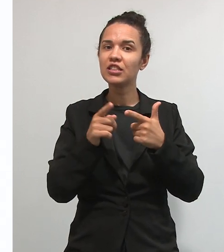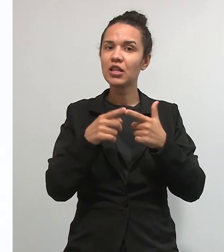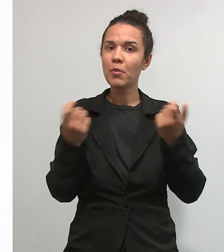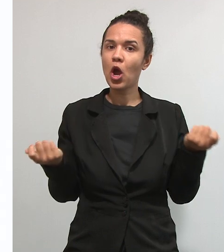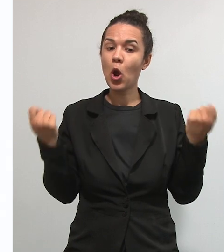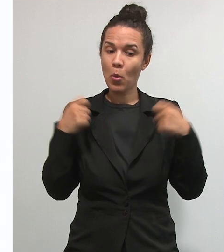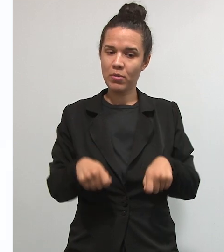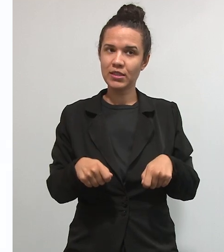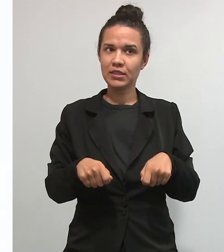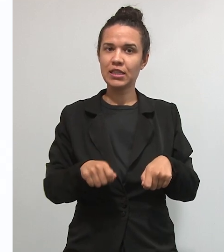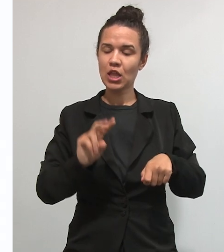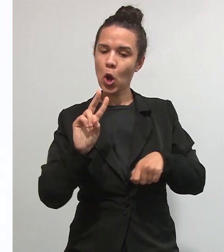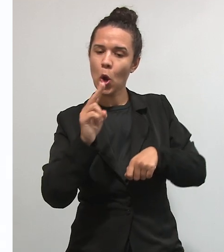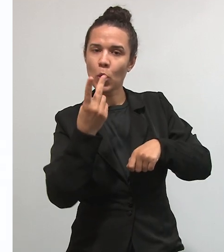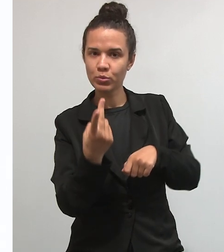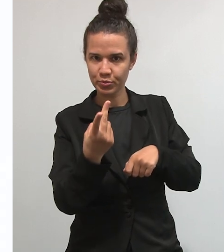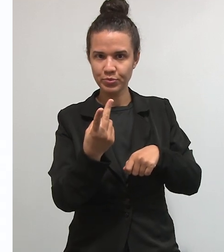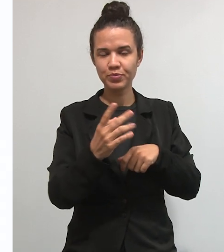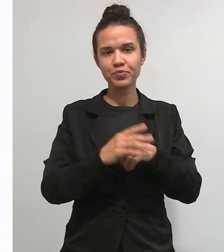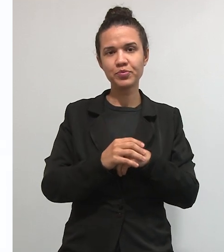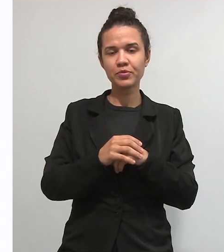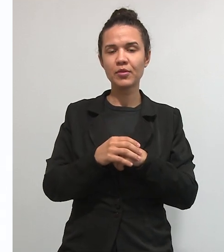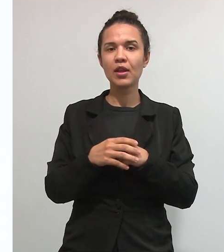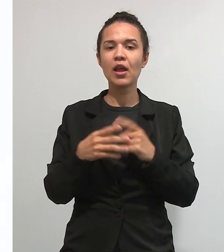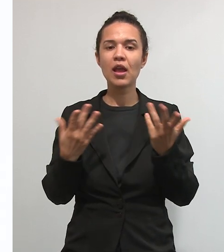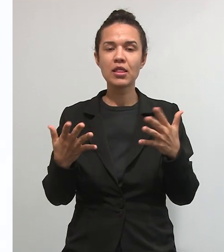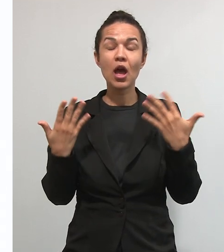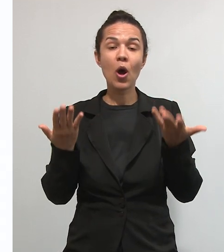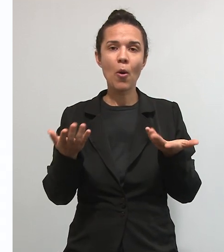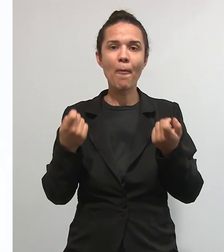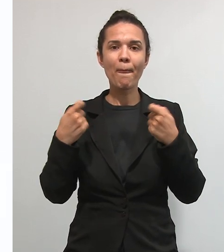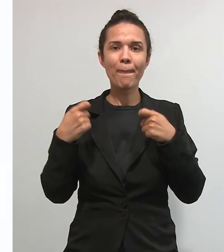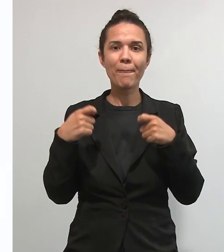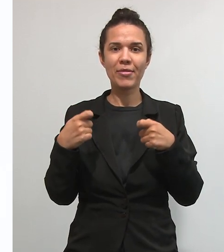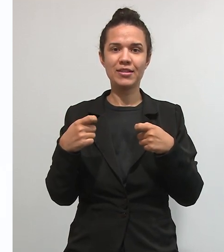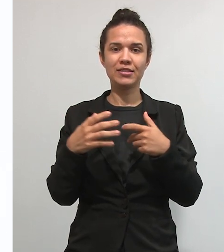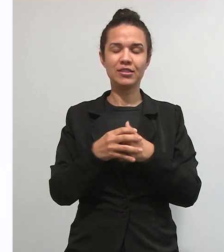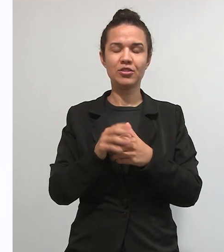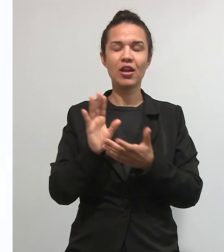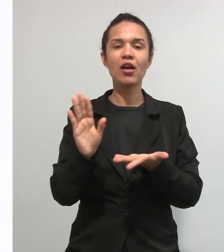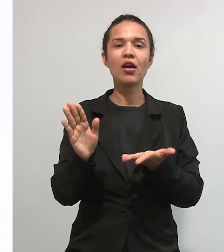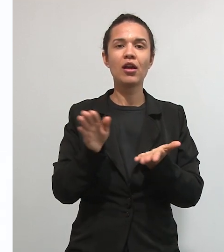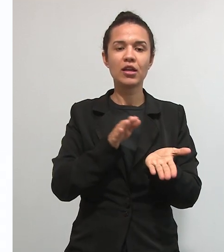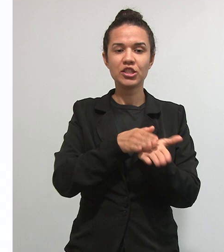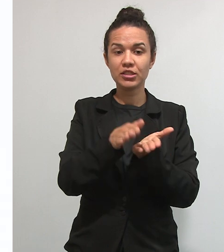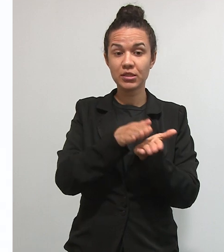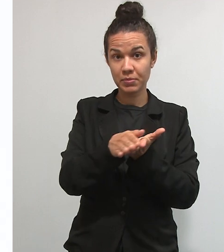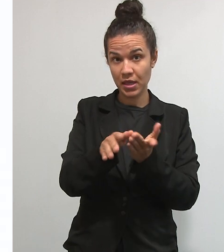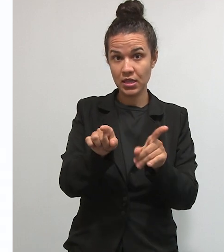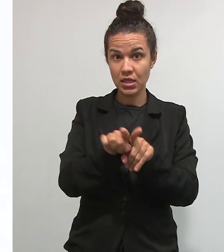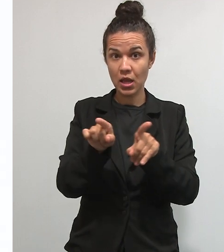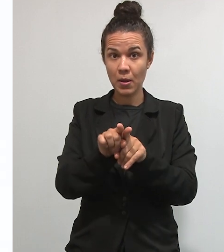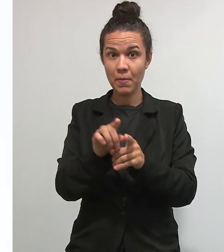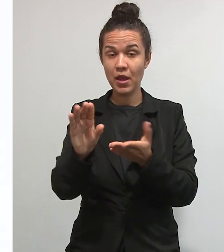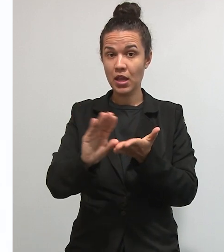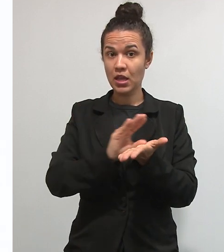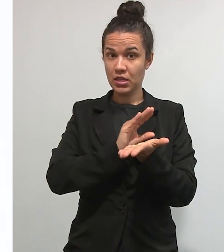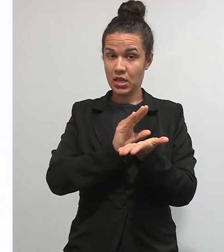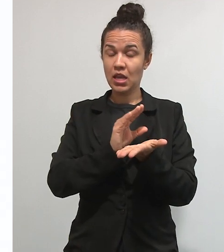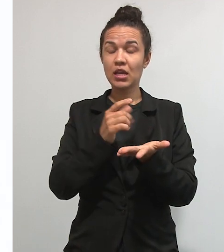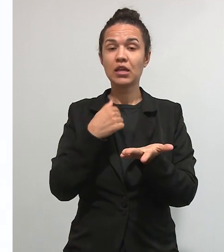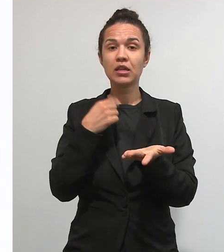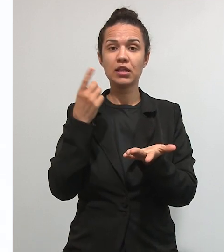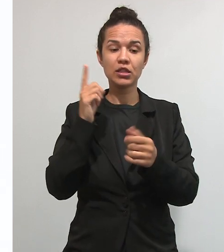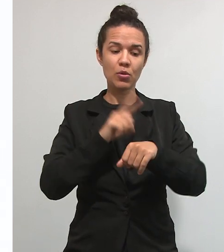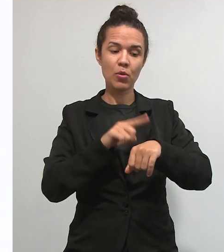segundo o princípio, determina o quê? Que receitas e despesas devem ser incluídas na apuração do resultado do período em que